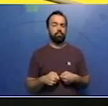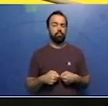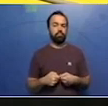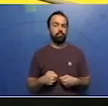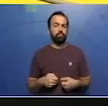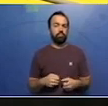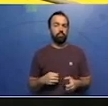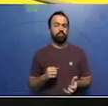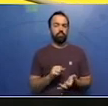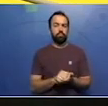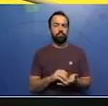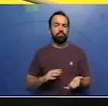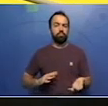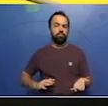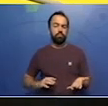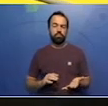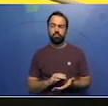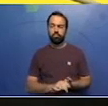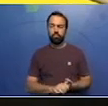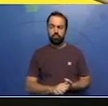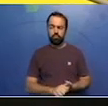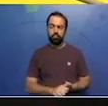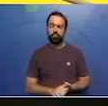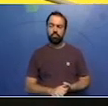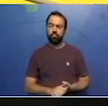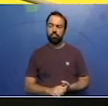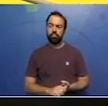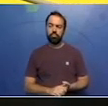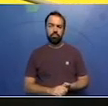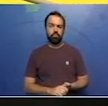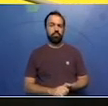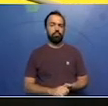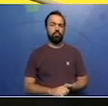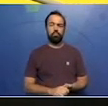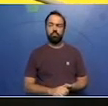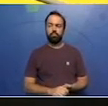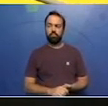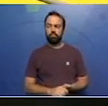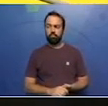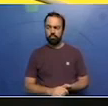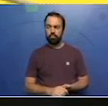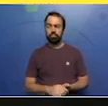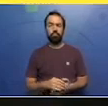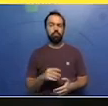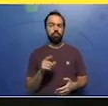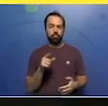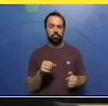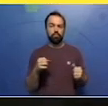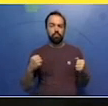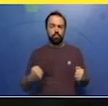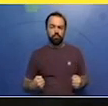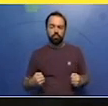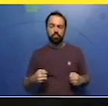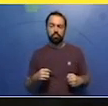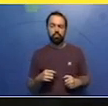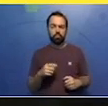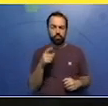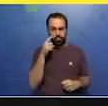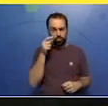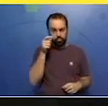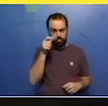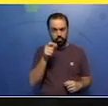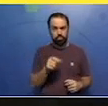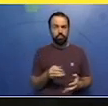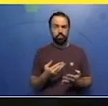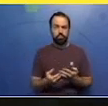você ainda não terminou, não tem problema, depois você tem um tempo para finalizar, pode assistir a videoaula novamente,